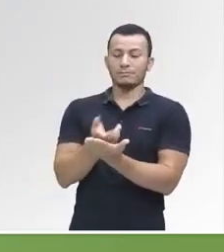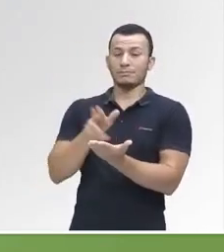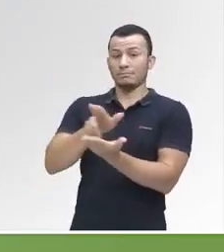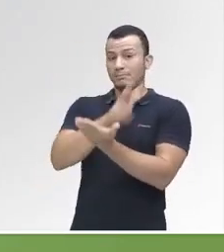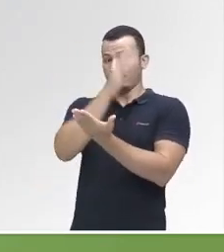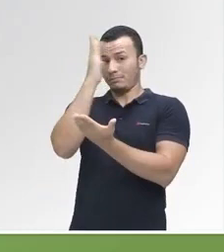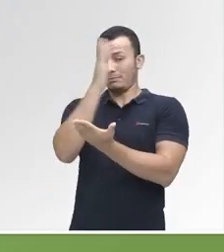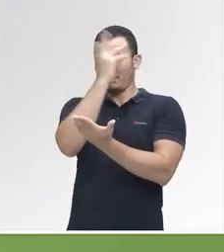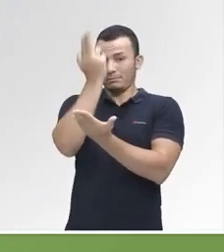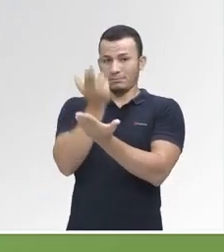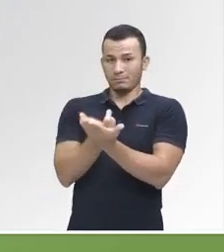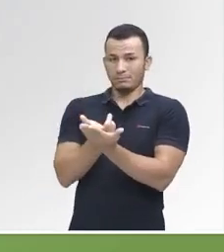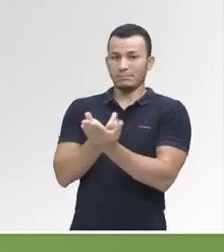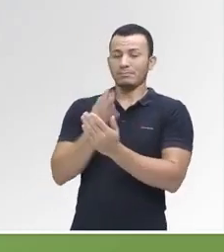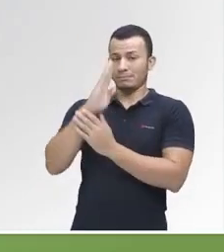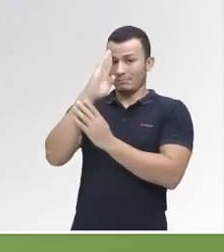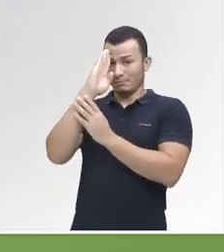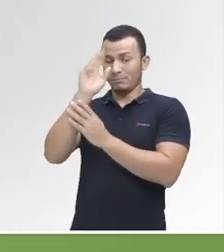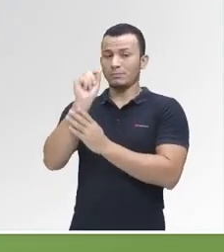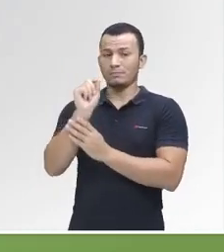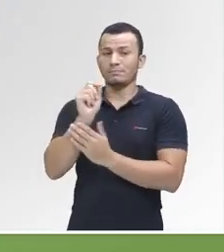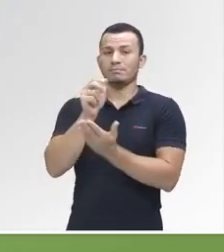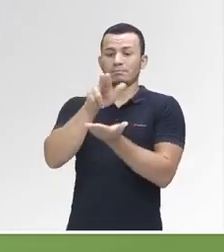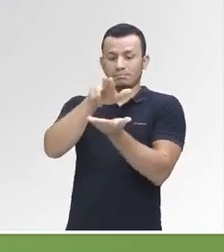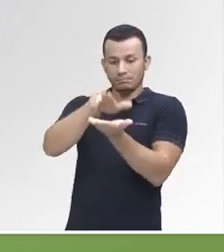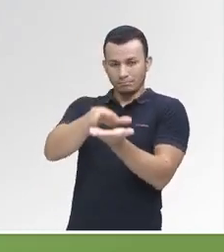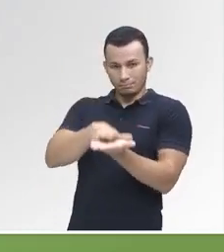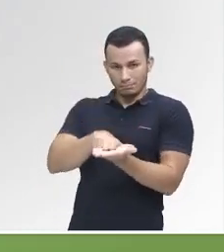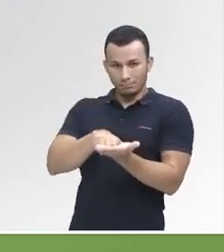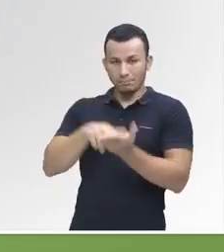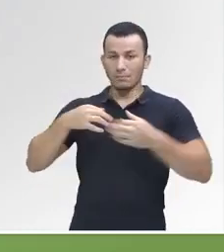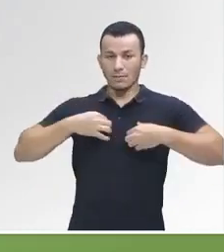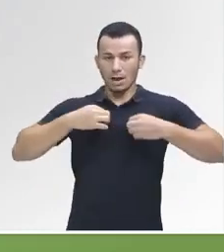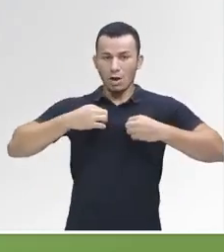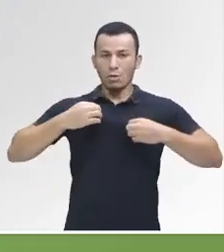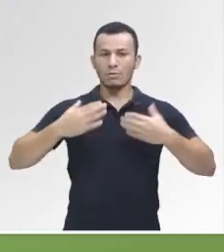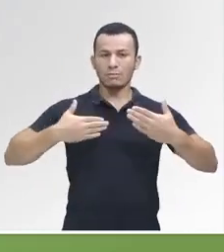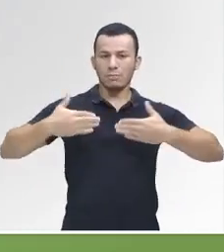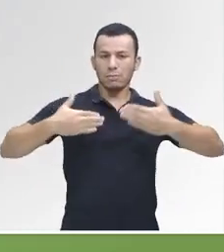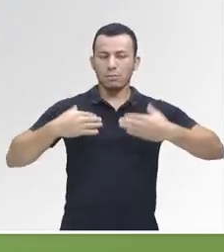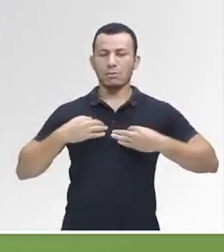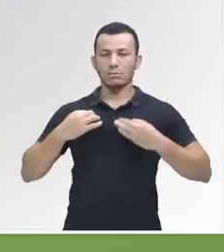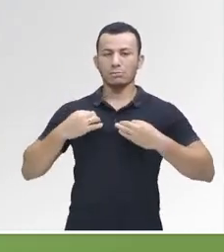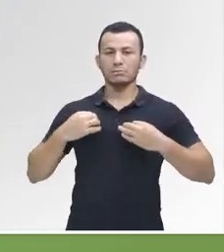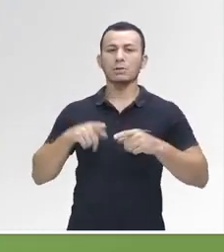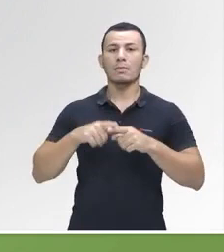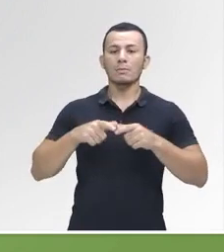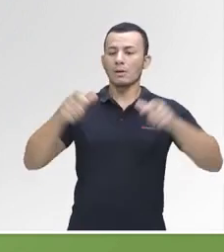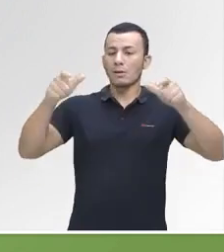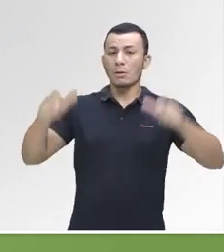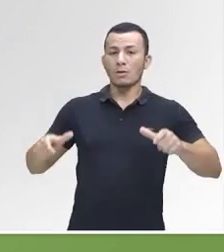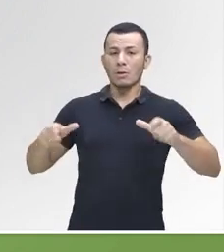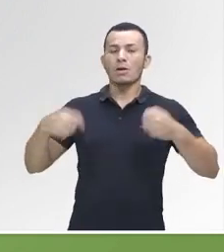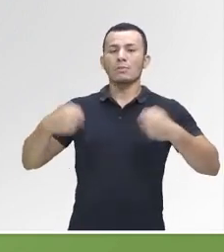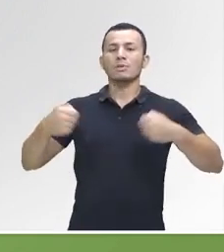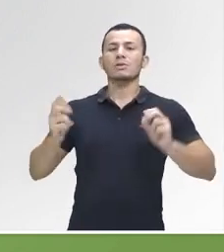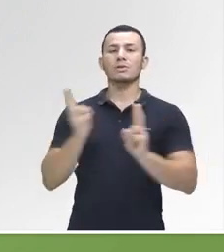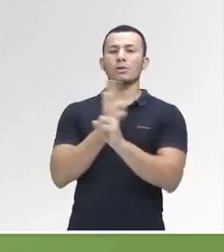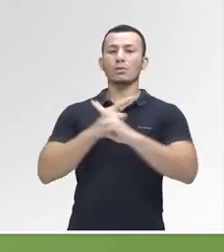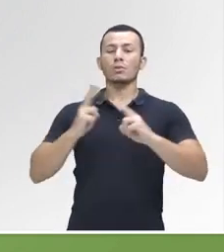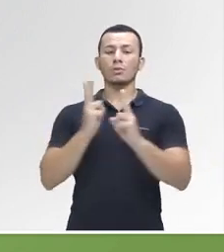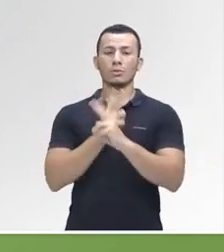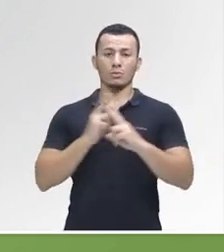é correto deitar a vítima, afrouxar suas roupas, garantir que o ambiente fique